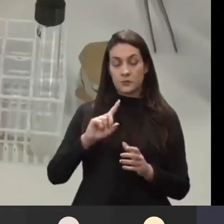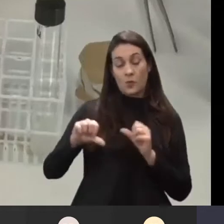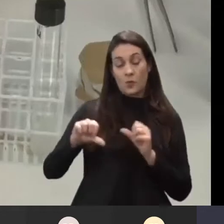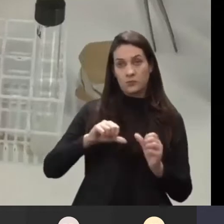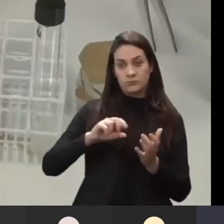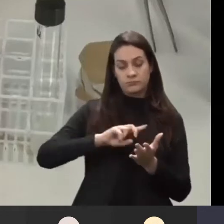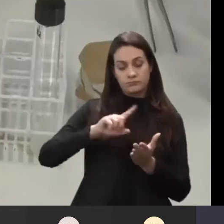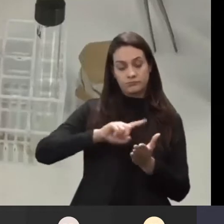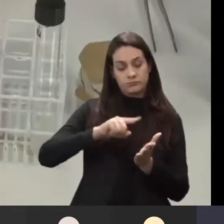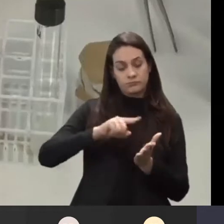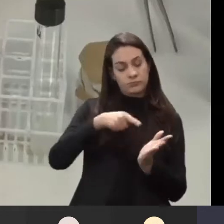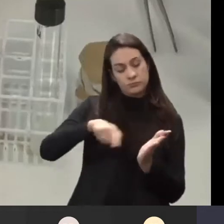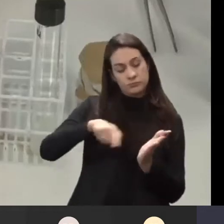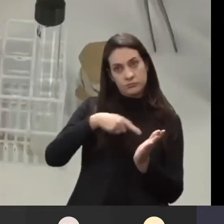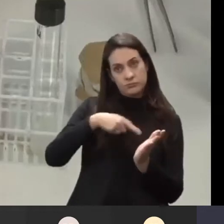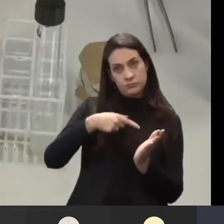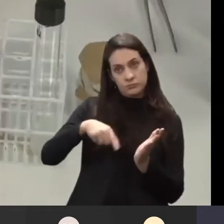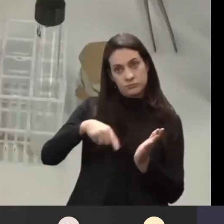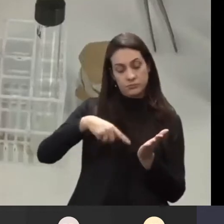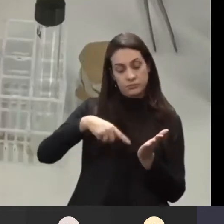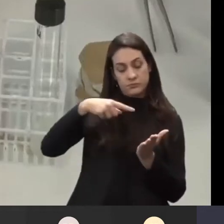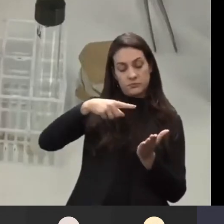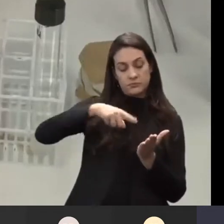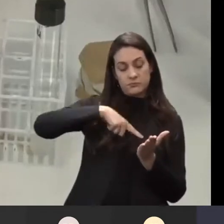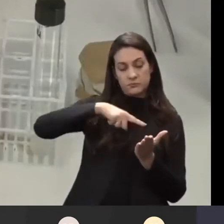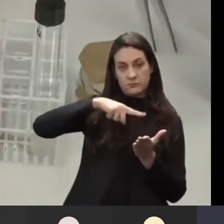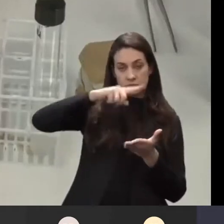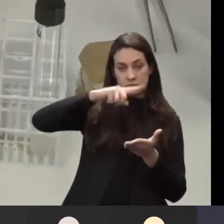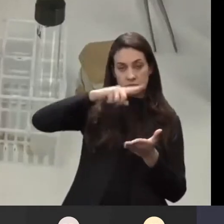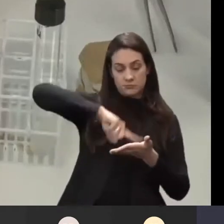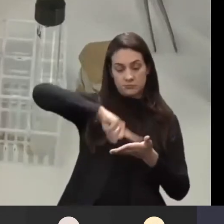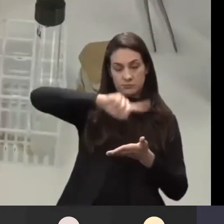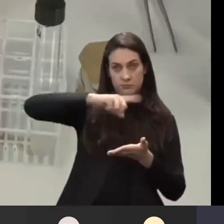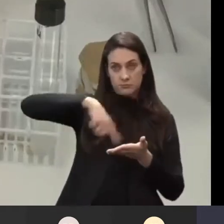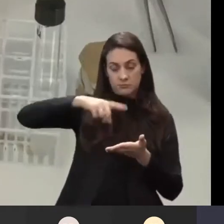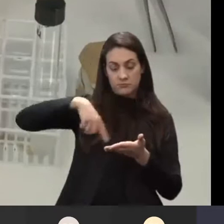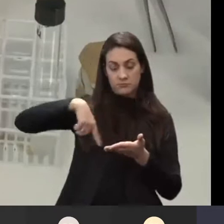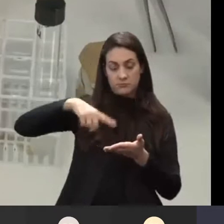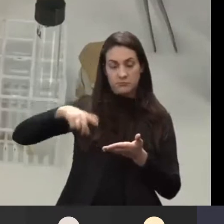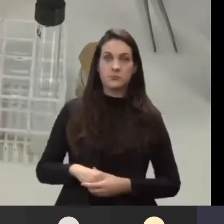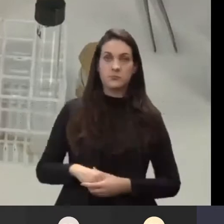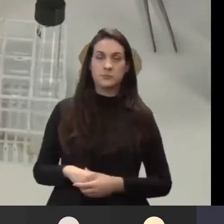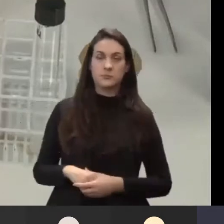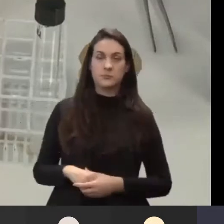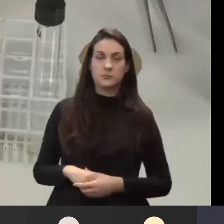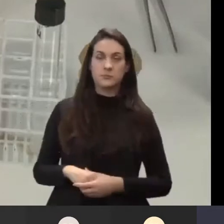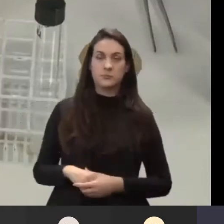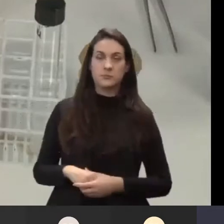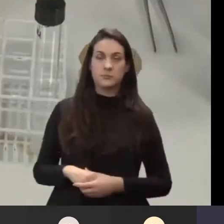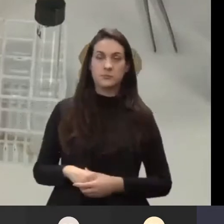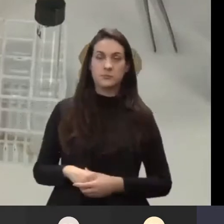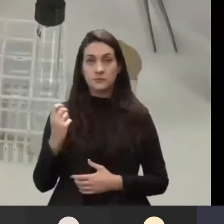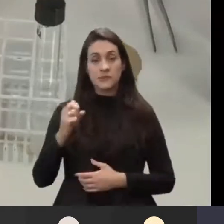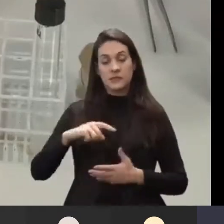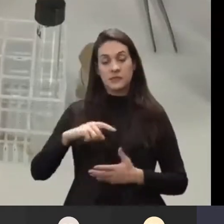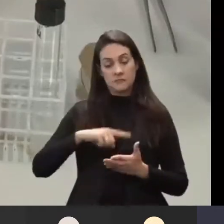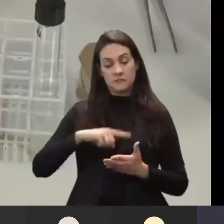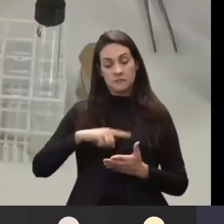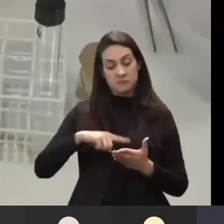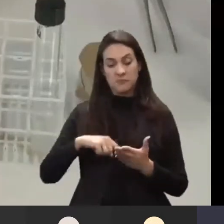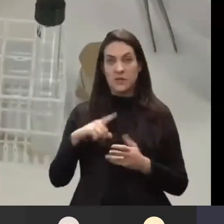Esse também é um outro ponto muito importante na técnica. Por quê? Porque se você realiza uma semeadura incorreta, a bactéria não